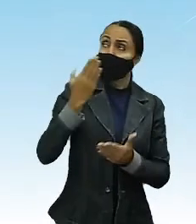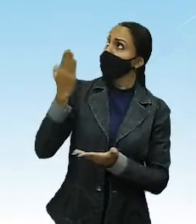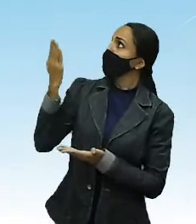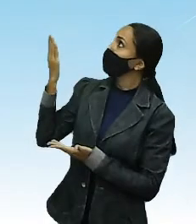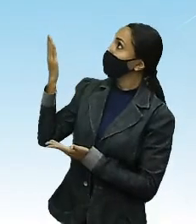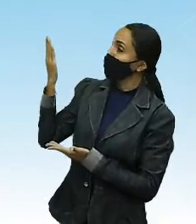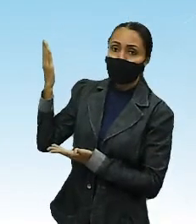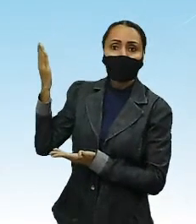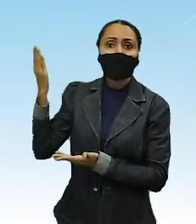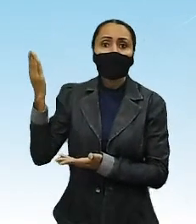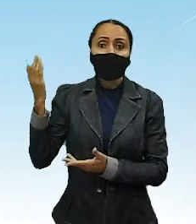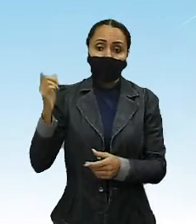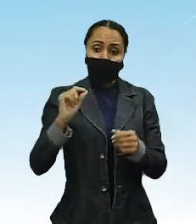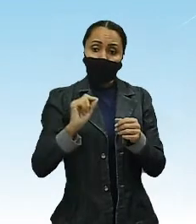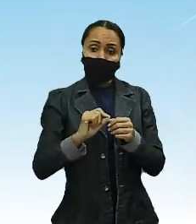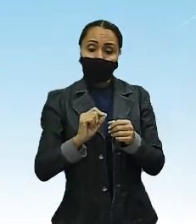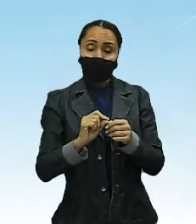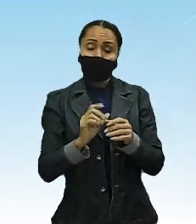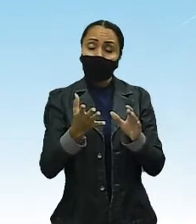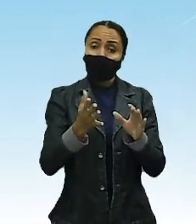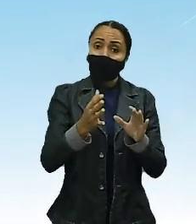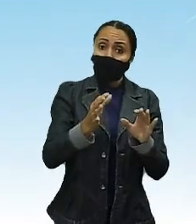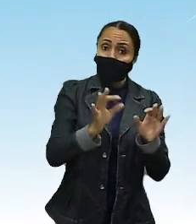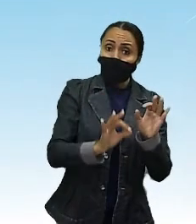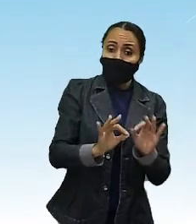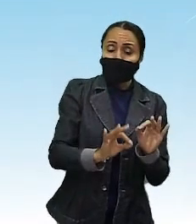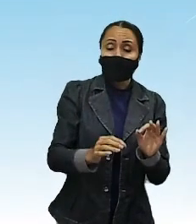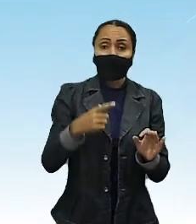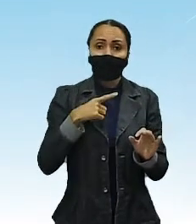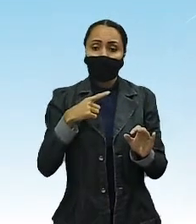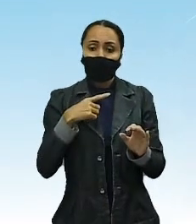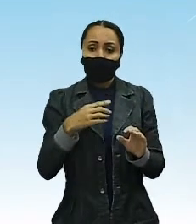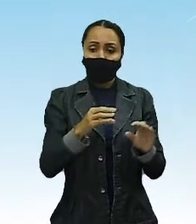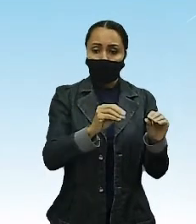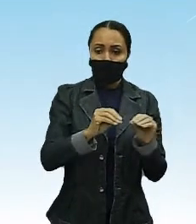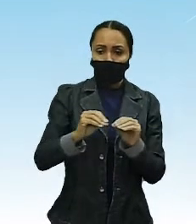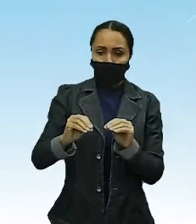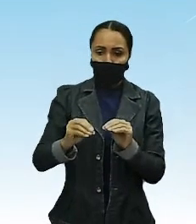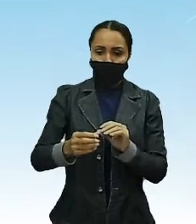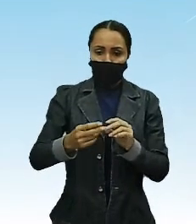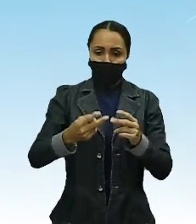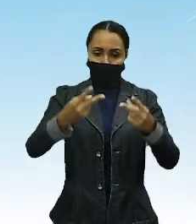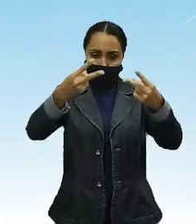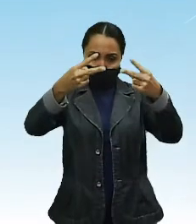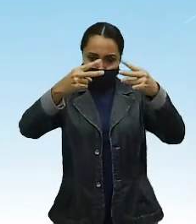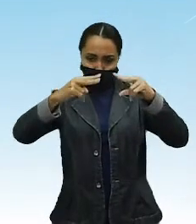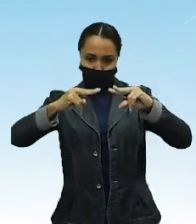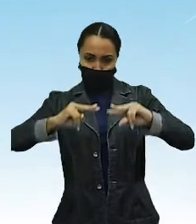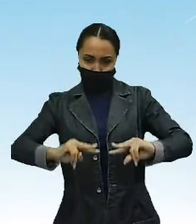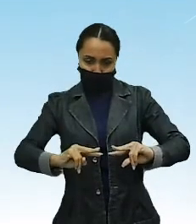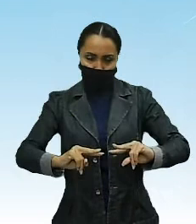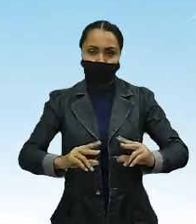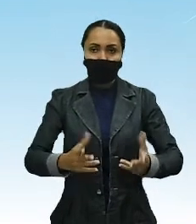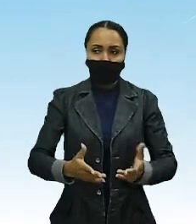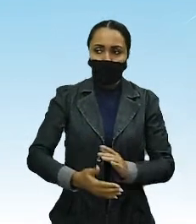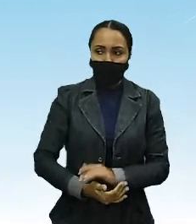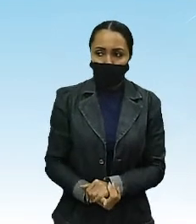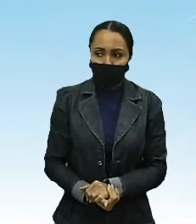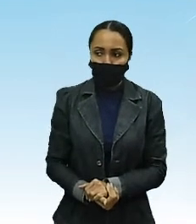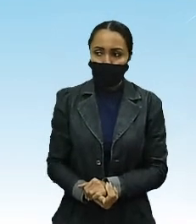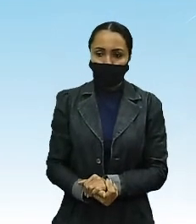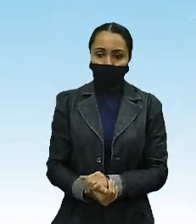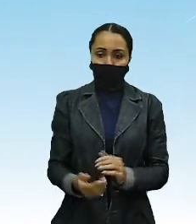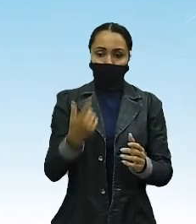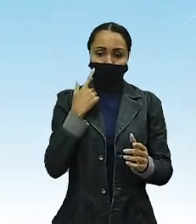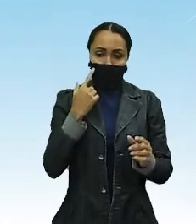e aí eu faço a simétrica dele, ou seja, ele vai ter um deslocamento, ó. Tá vendo? É o mesmo mosaico em relação ao deslocamento